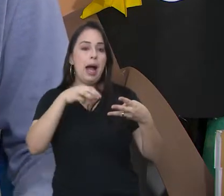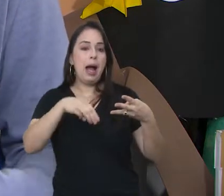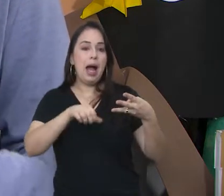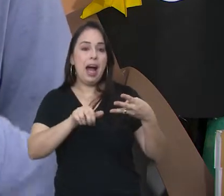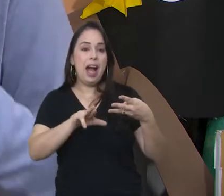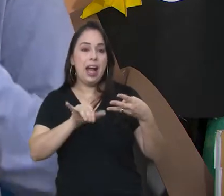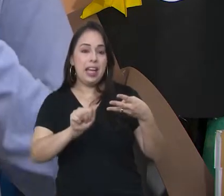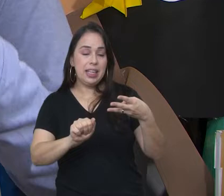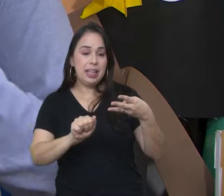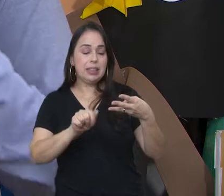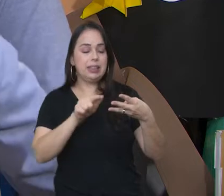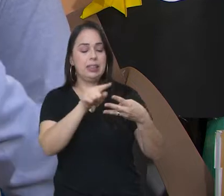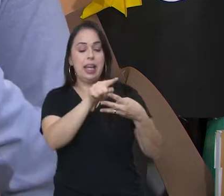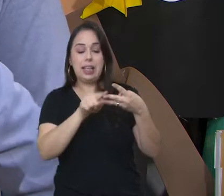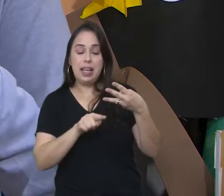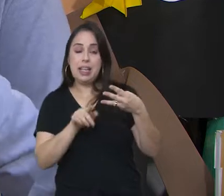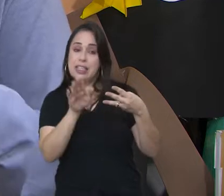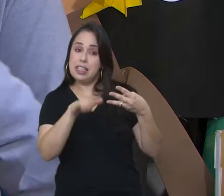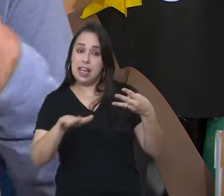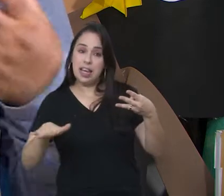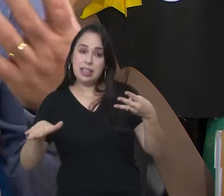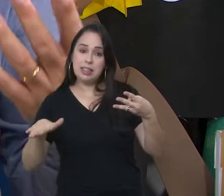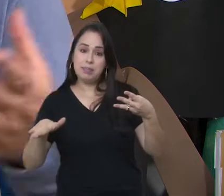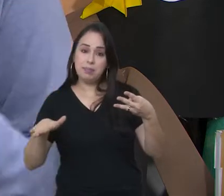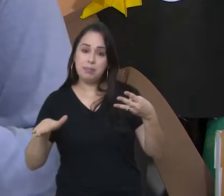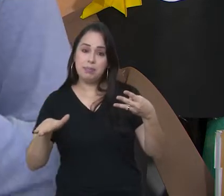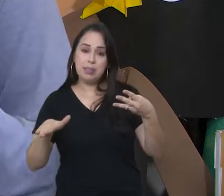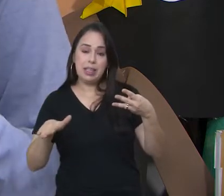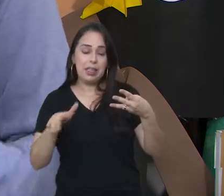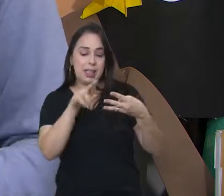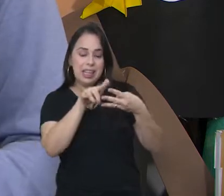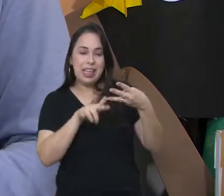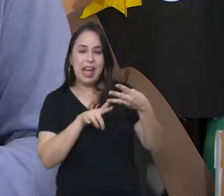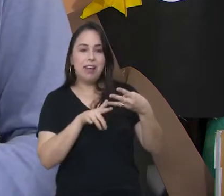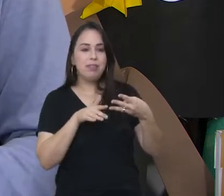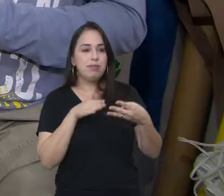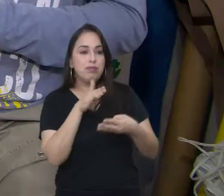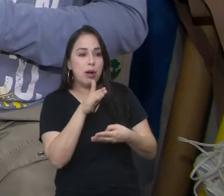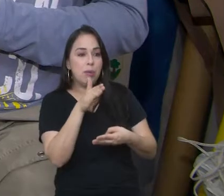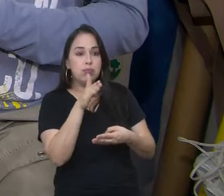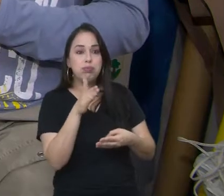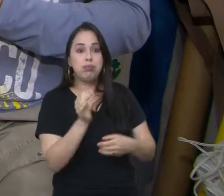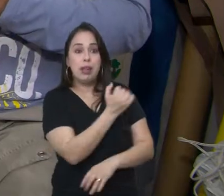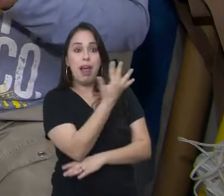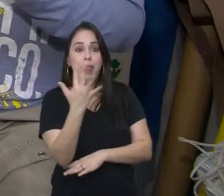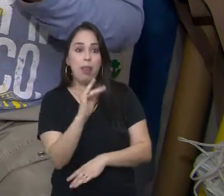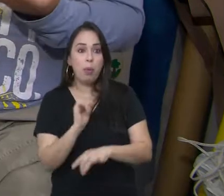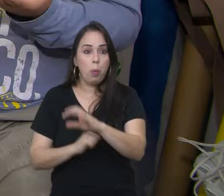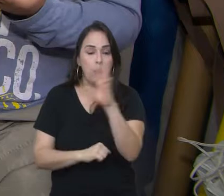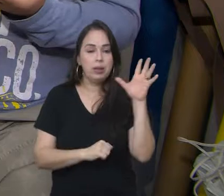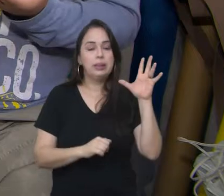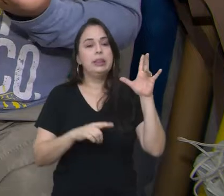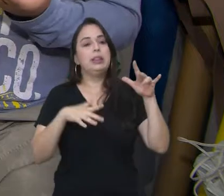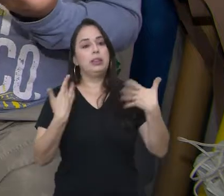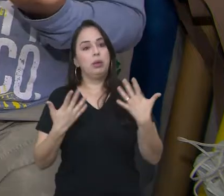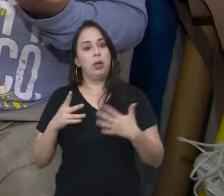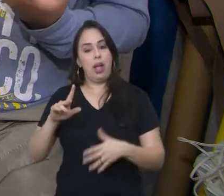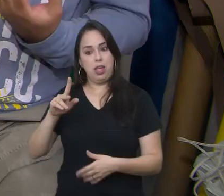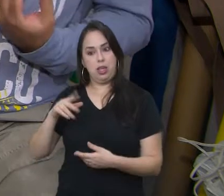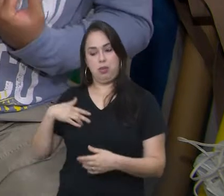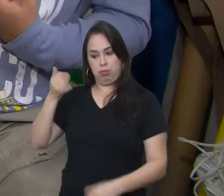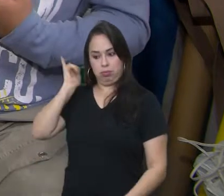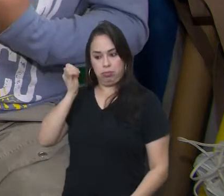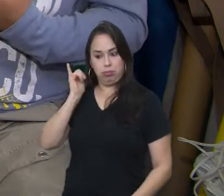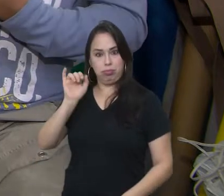Maria. Então eu trago essas 3 crianças que vão fazer essa aventura na natureza. E aí, como eu falo do Vale do Paraíba,